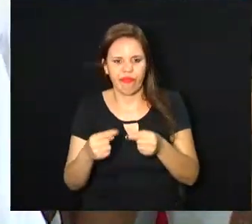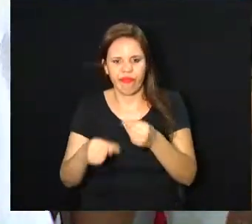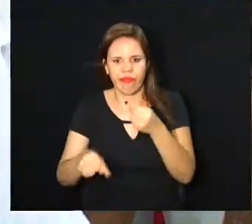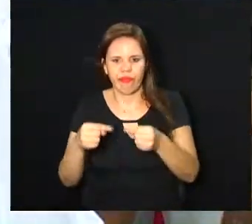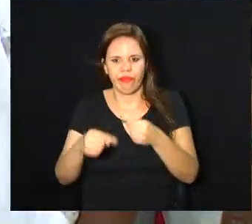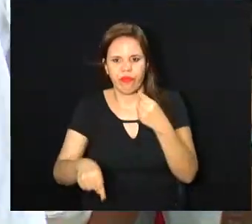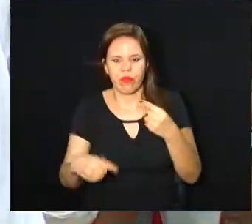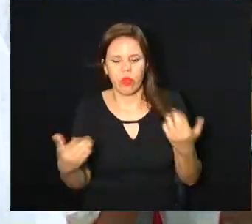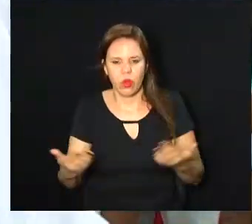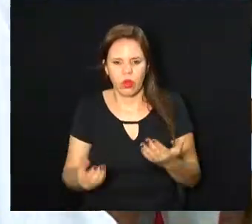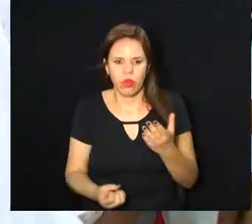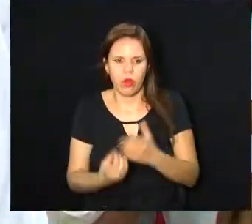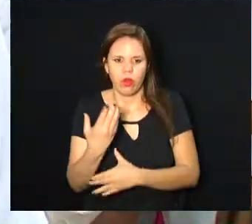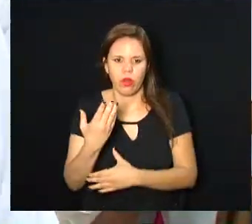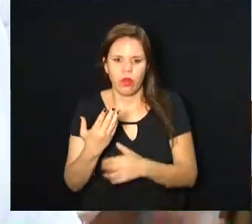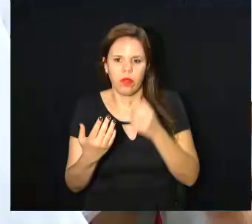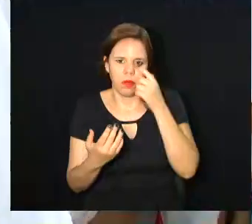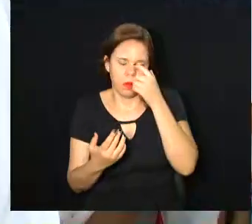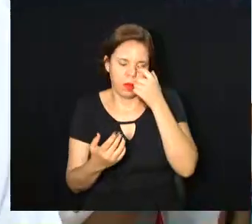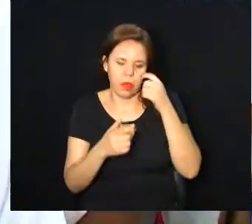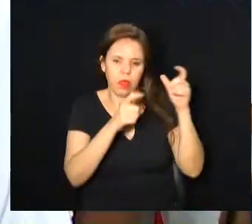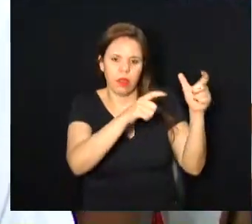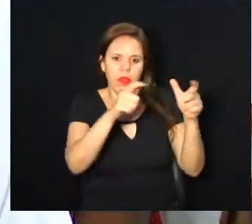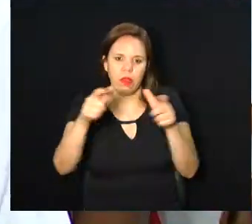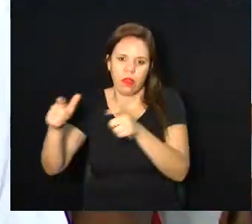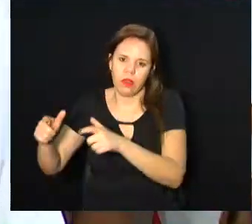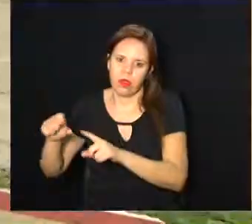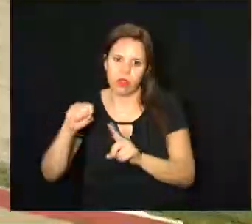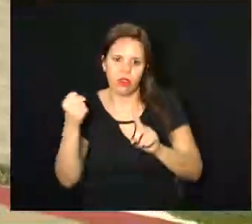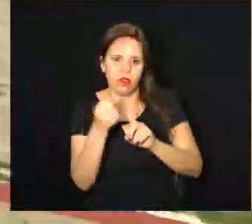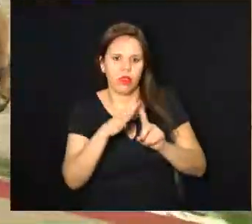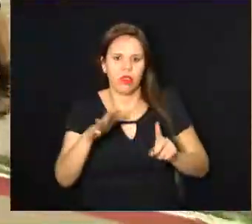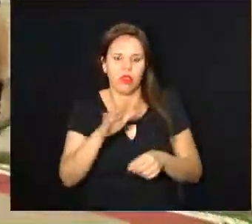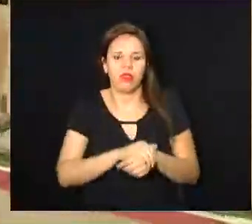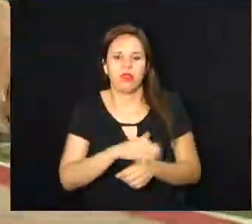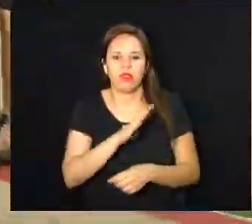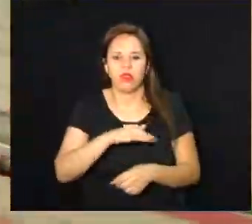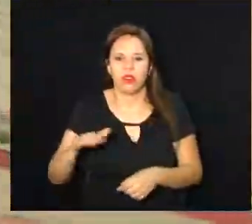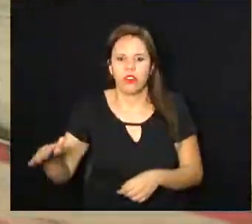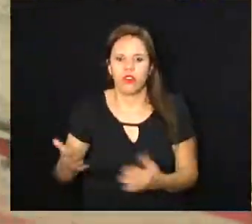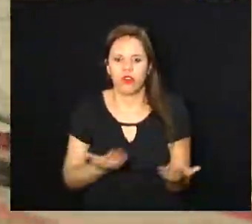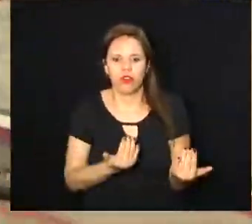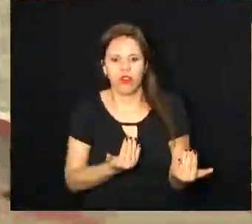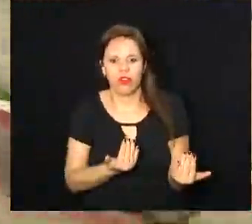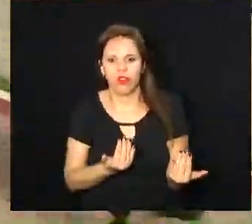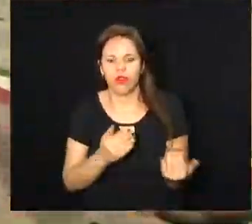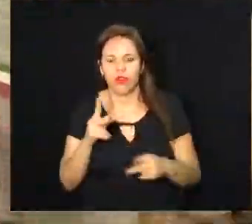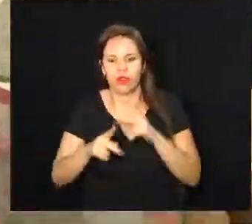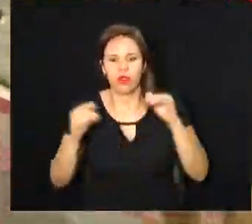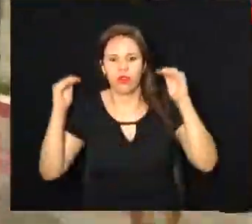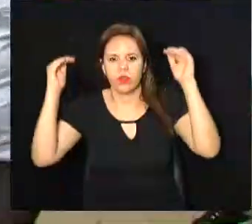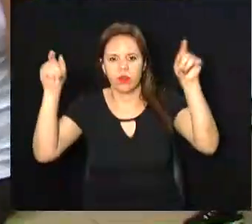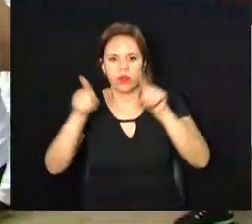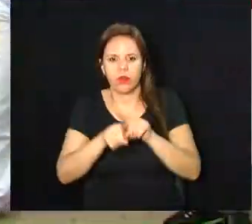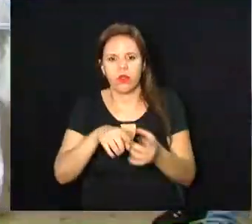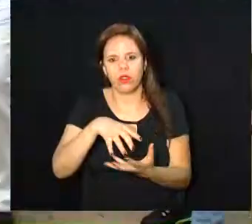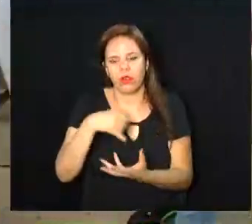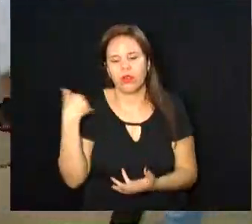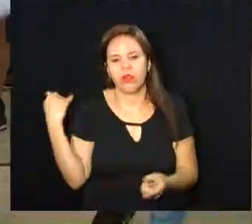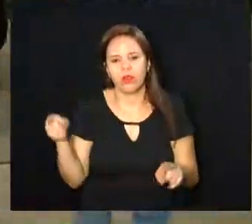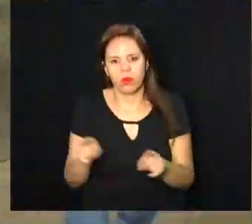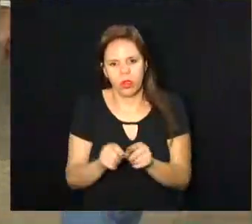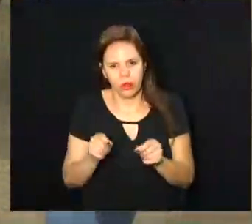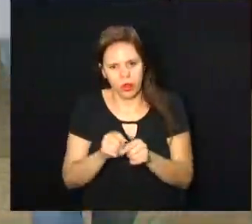que hoje ocorre em vários setores da sociedade. Crianças, jovens, adultos e idosos